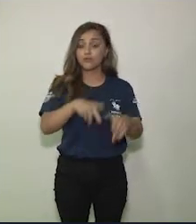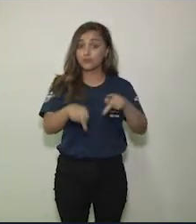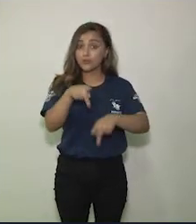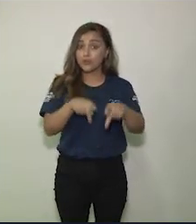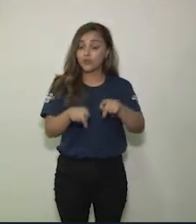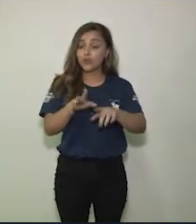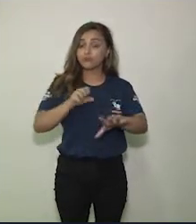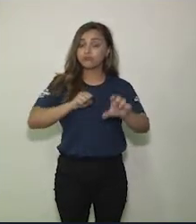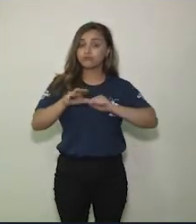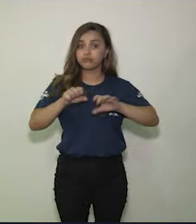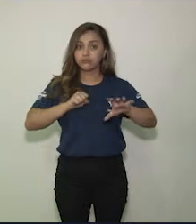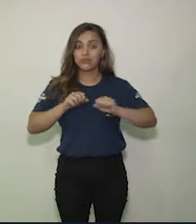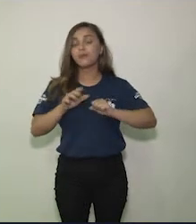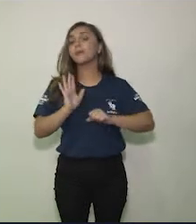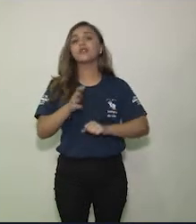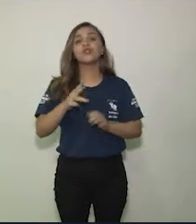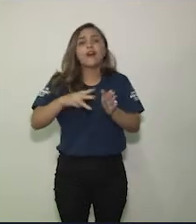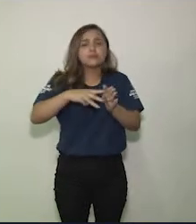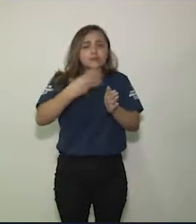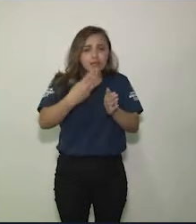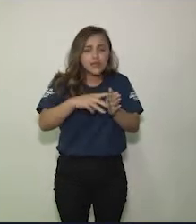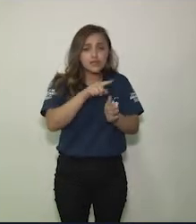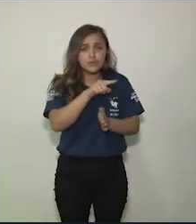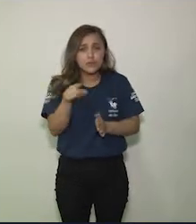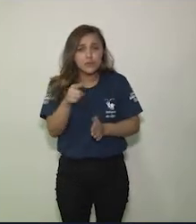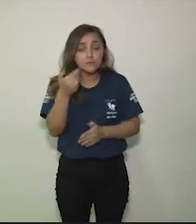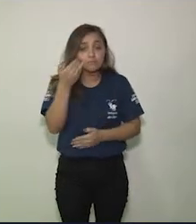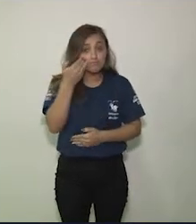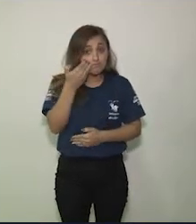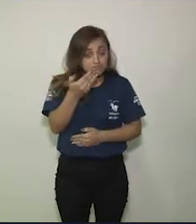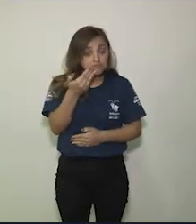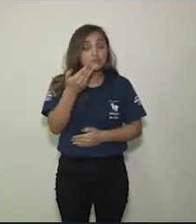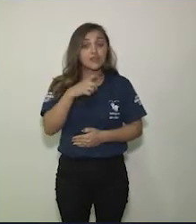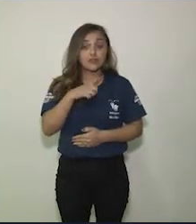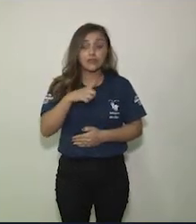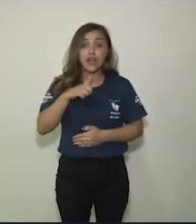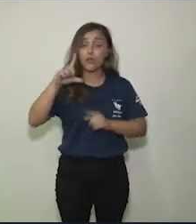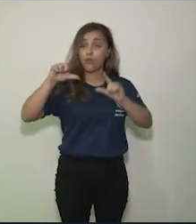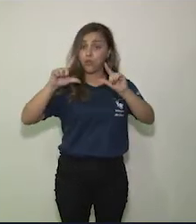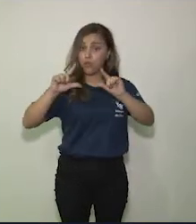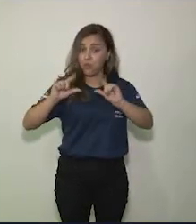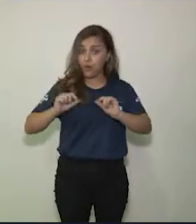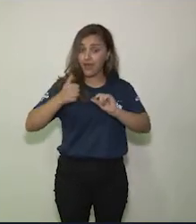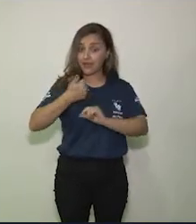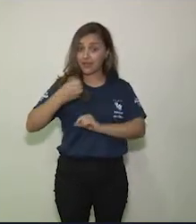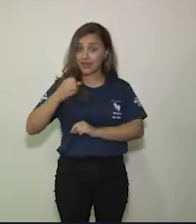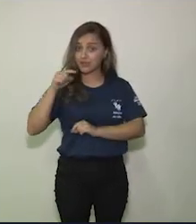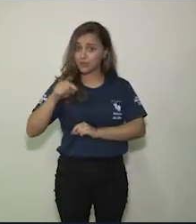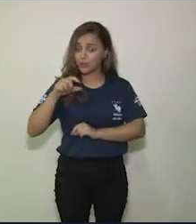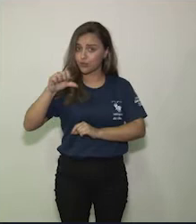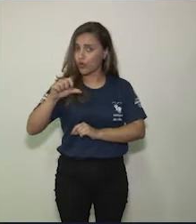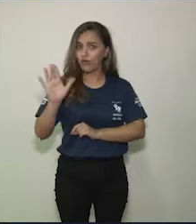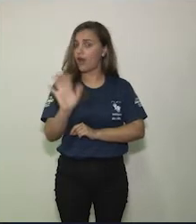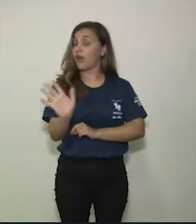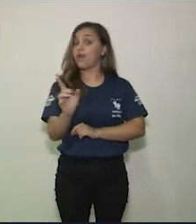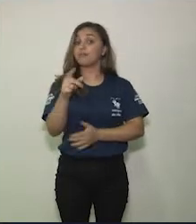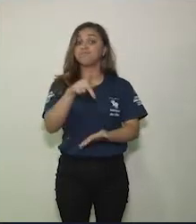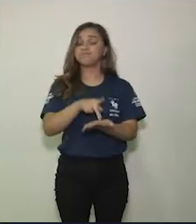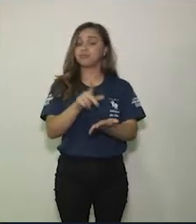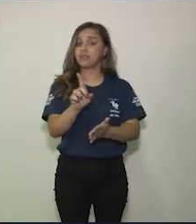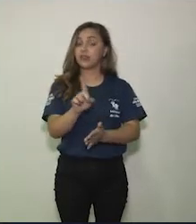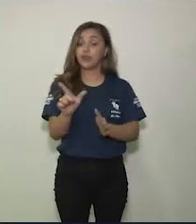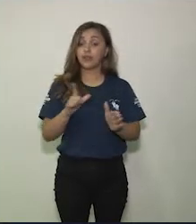que vocês podem observar, que aparentemente a prevalência cai para 10,9, isso não é verdade, uma vez que os